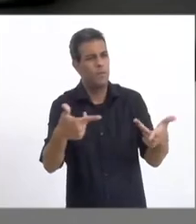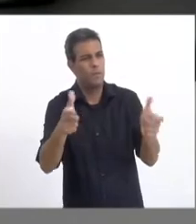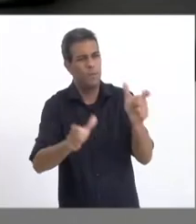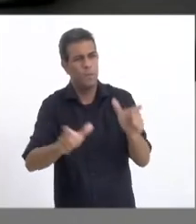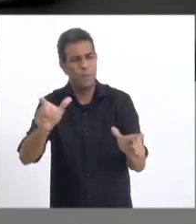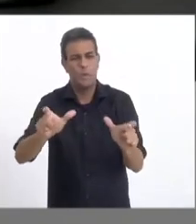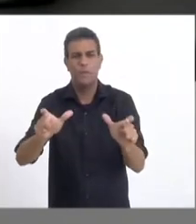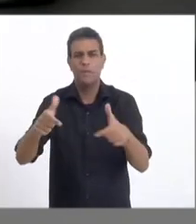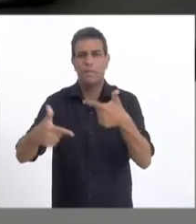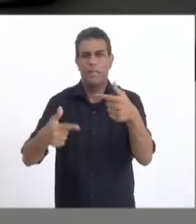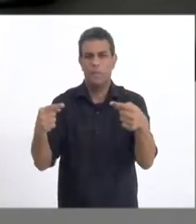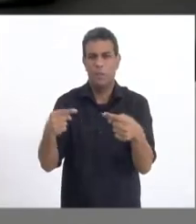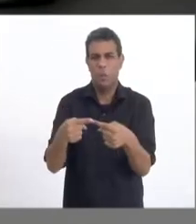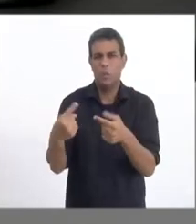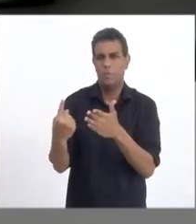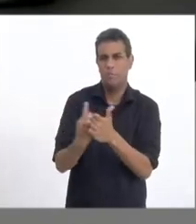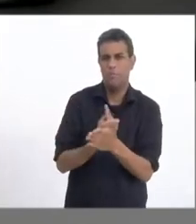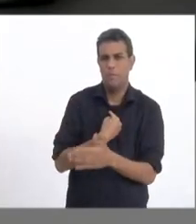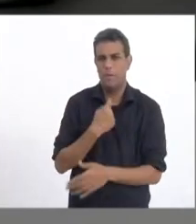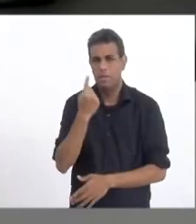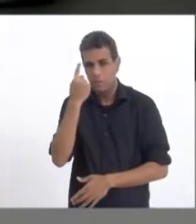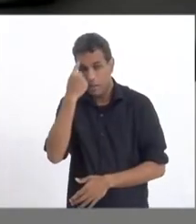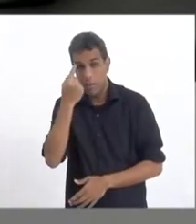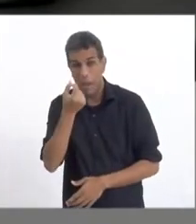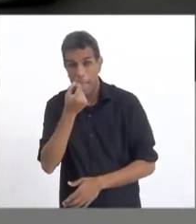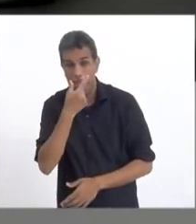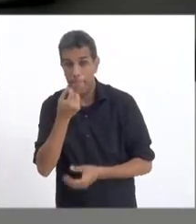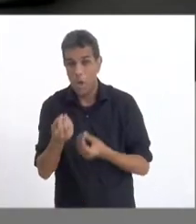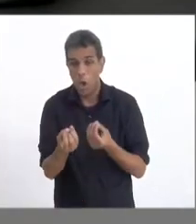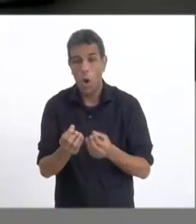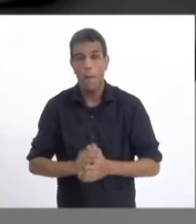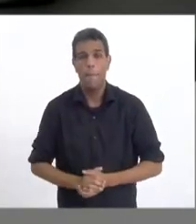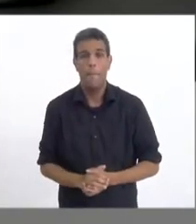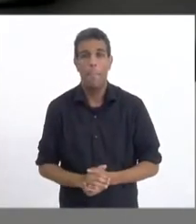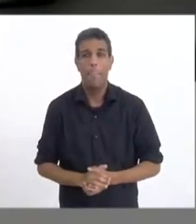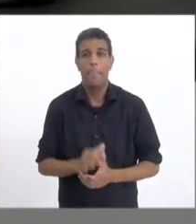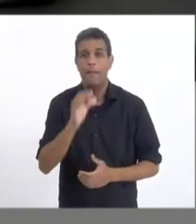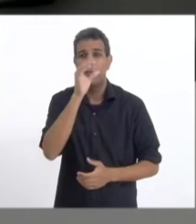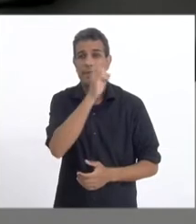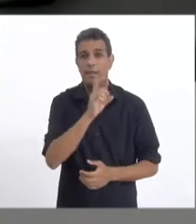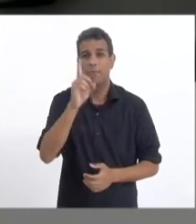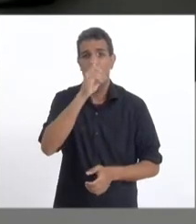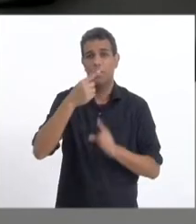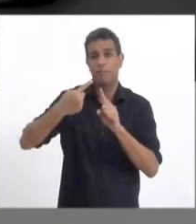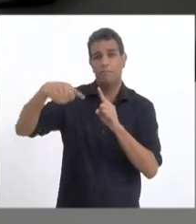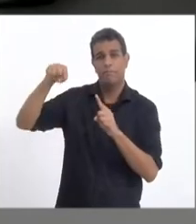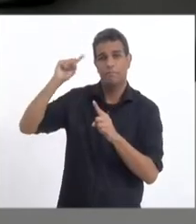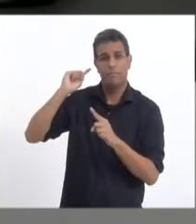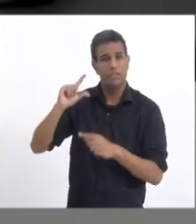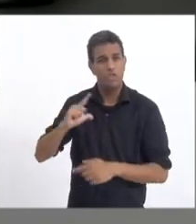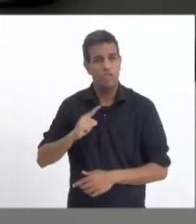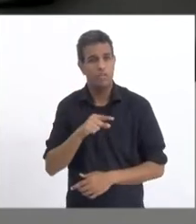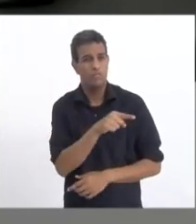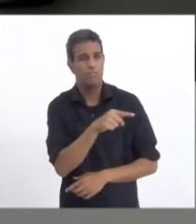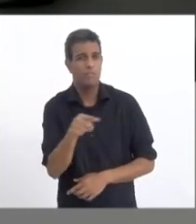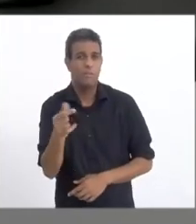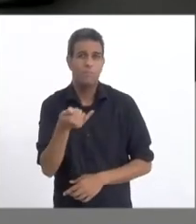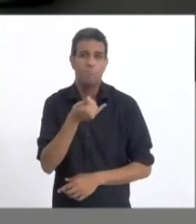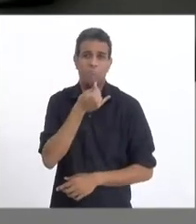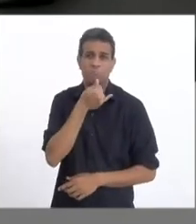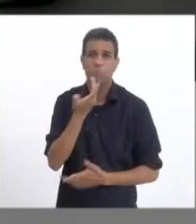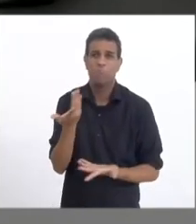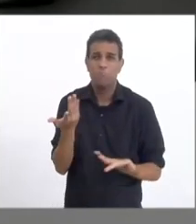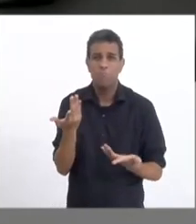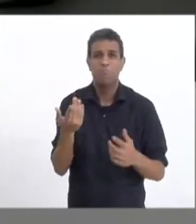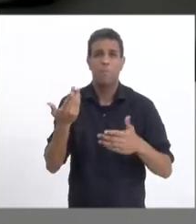colega de trabalho, que me perguntou sobre o remedinho, sobre o final de semana passado, que foi o jogo do Flamengo, né? Infelizmente, não